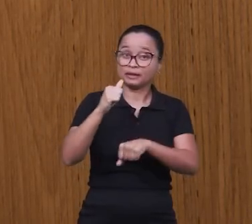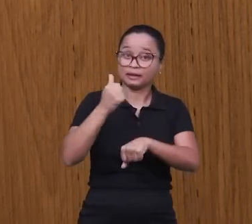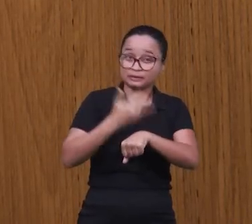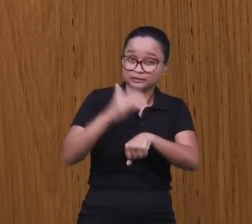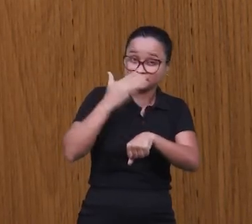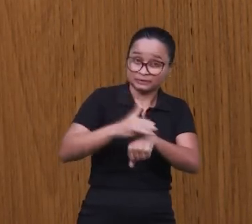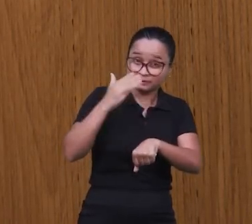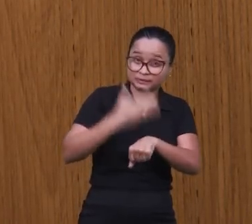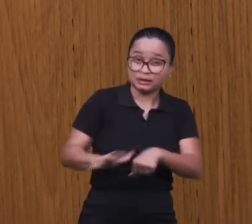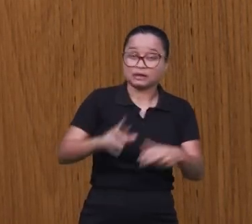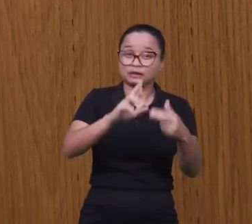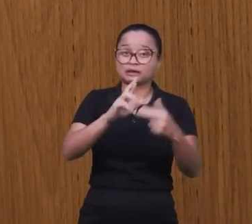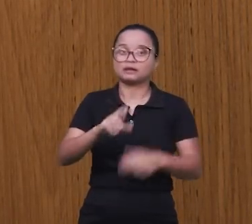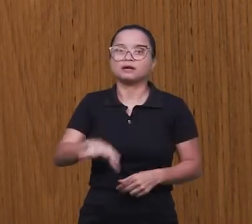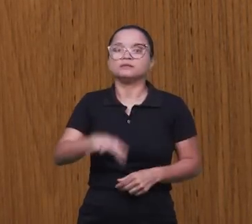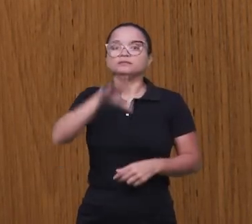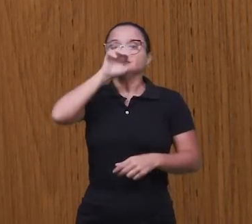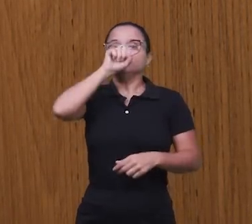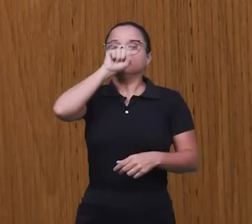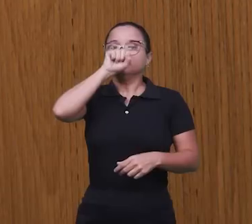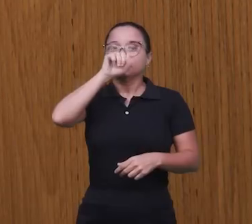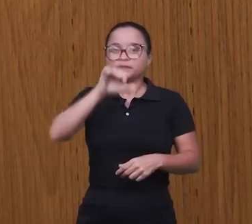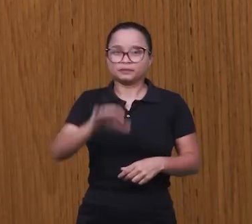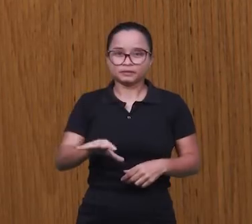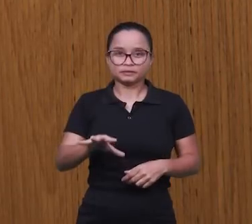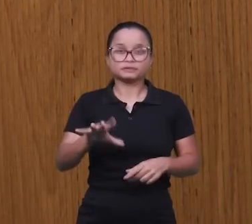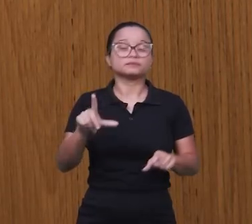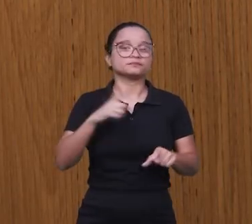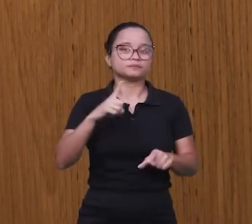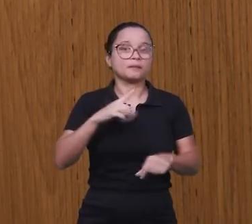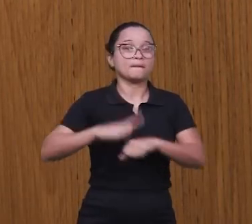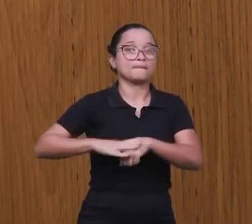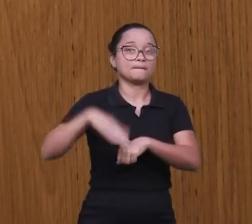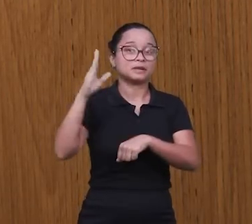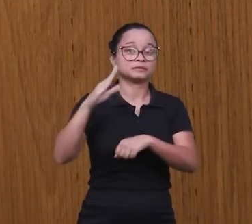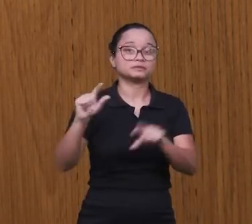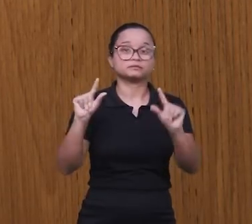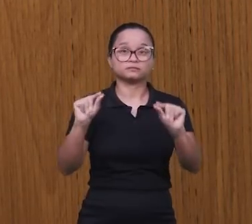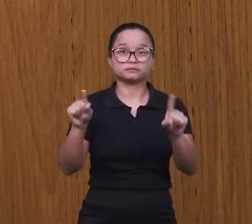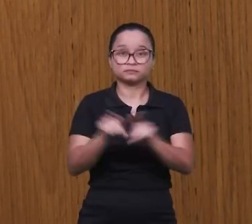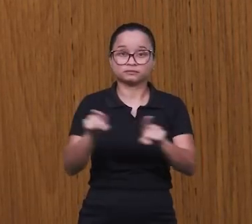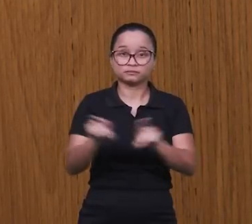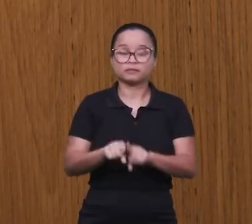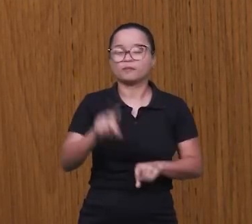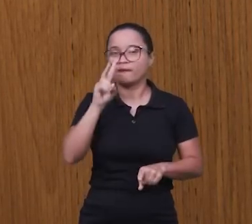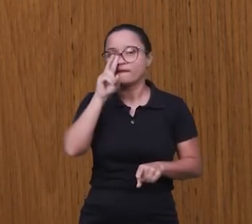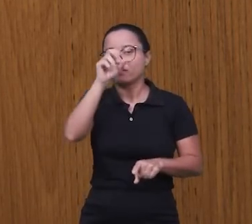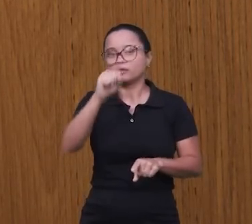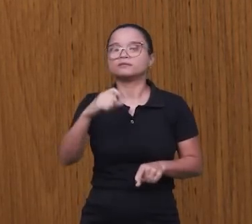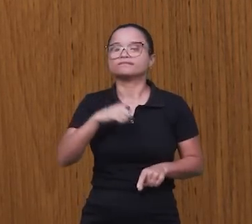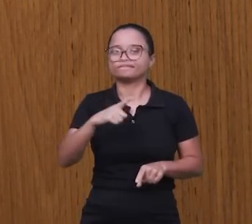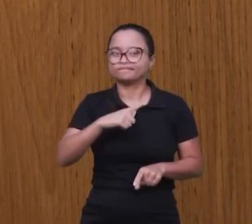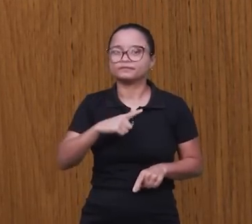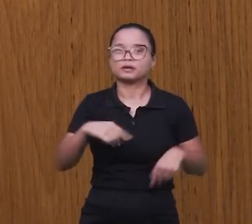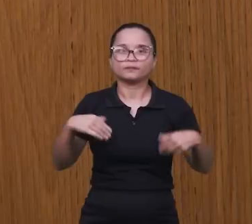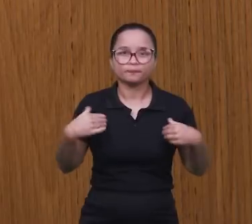exercícios de respiração, de musculatura respiratória, mais forte ela vai ficar,